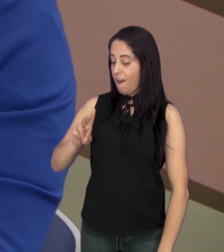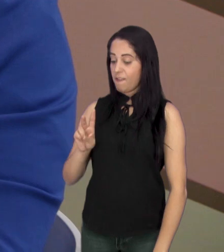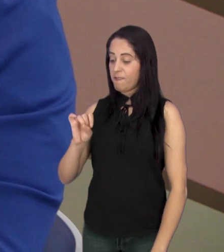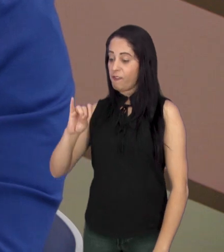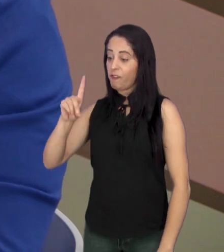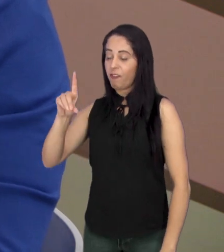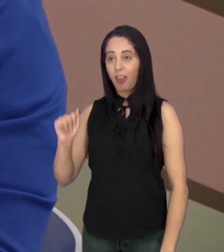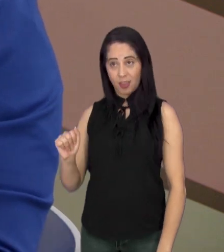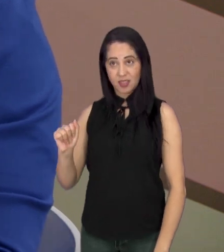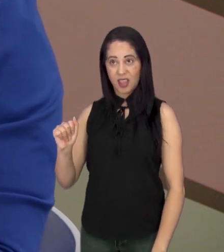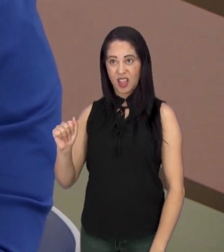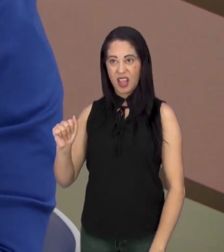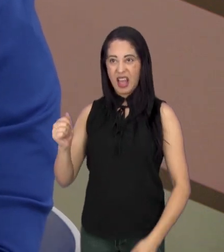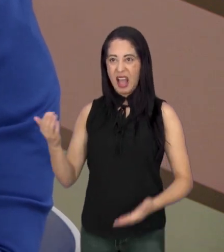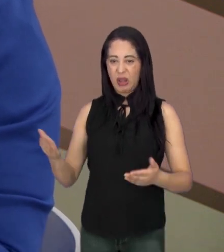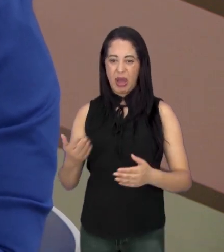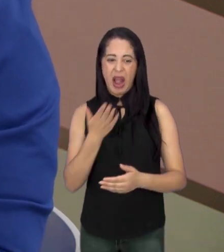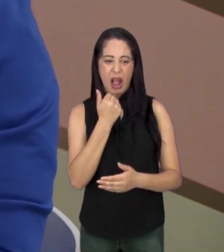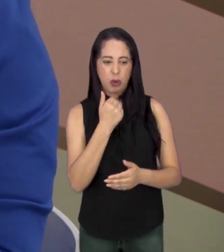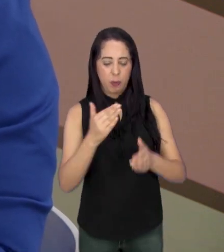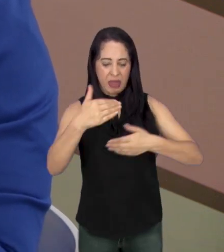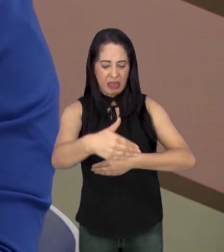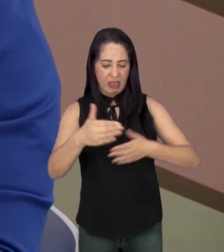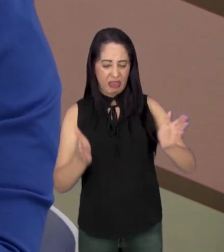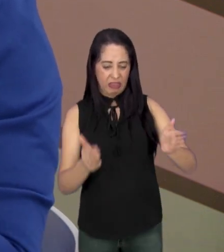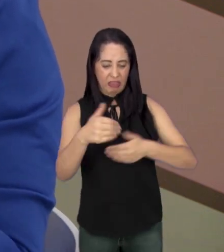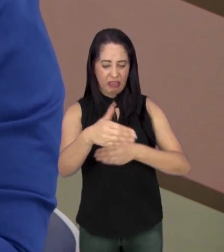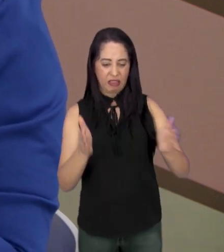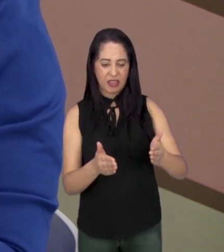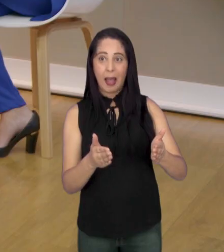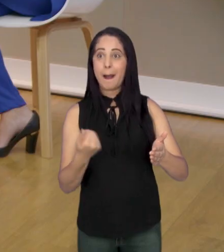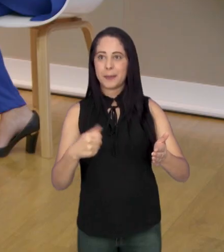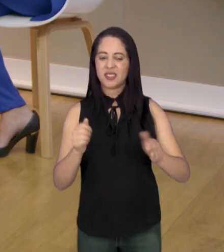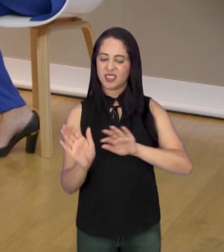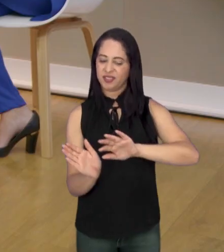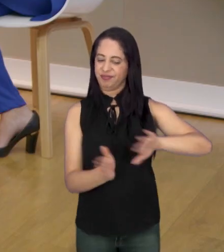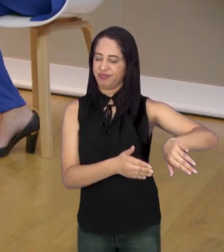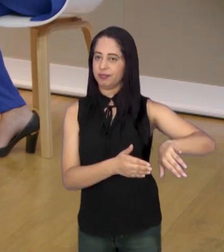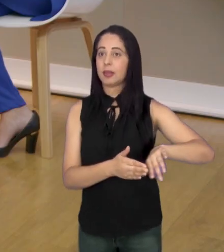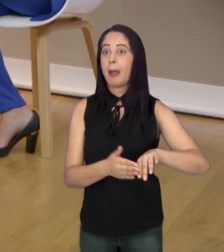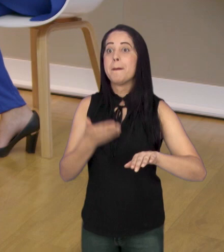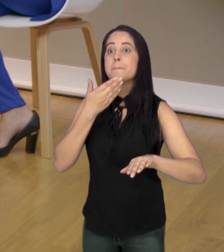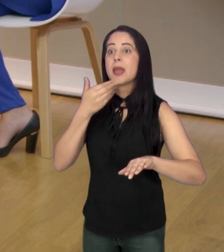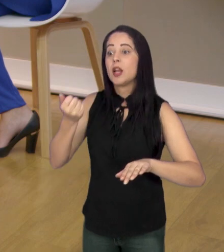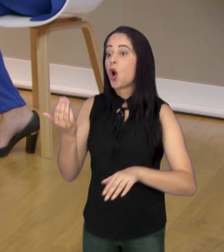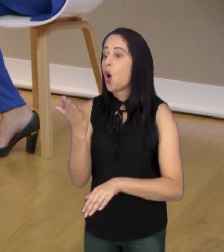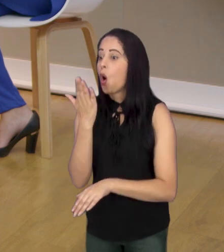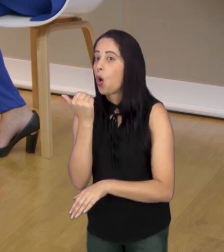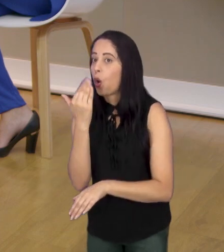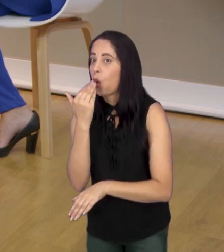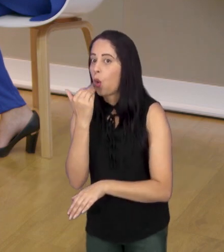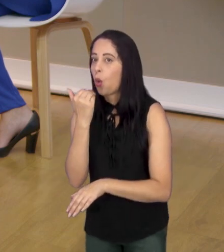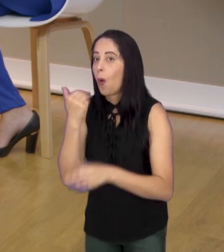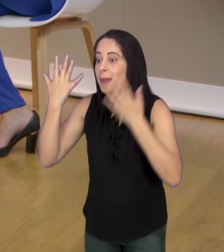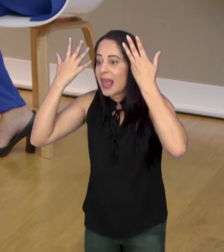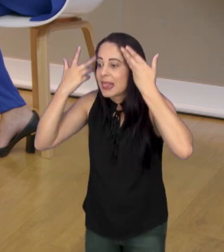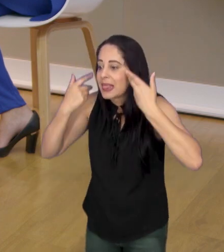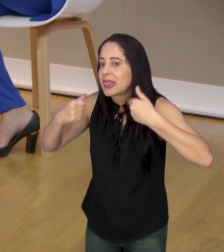naturalmente vida. E aqueles que são empacotados, que estão lá industrializados, a gente deve evitar. Então é mais aquele velho